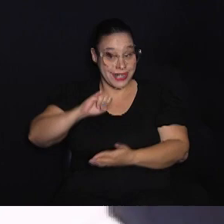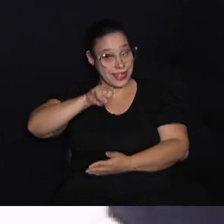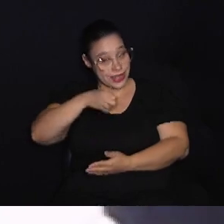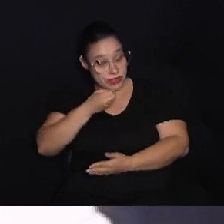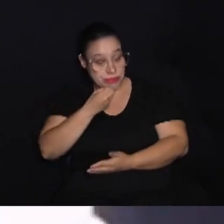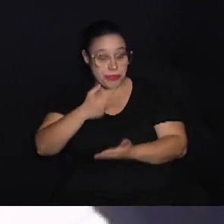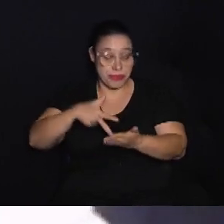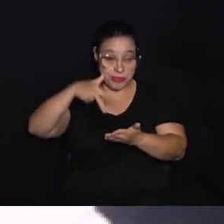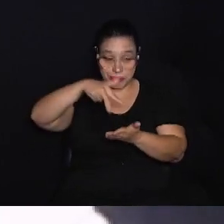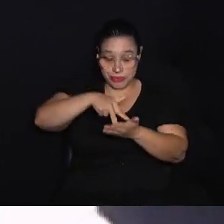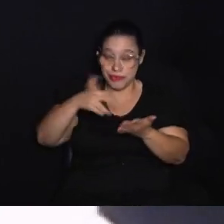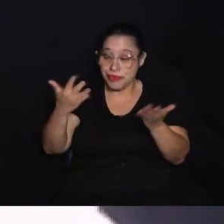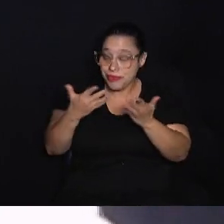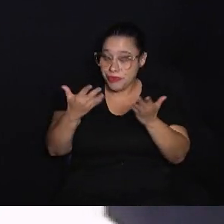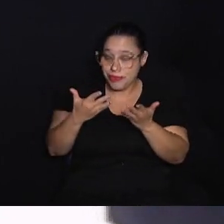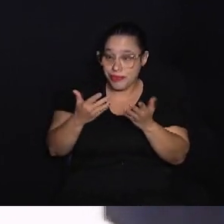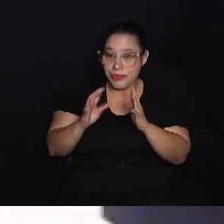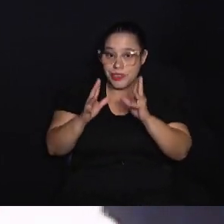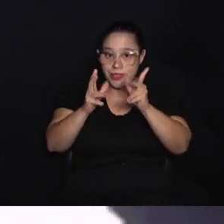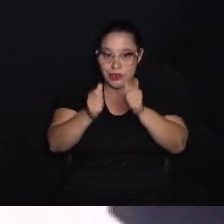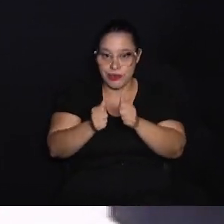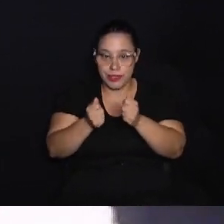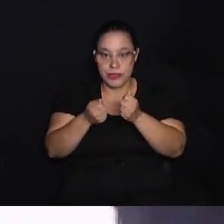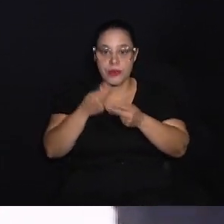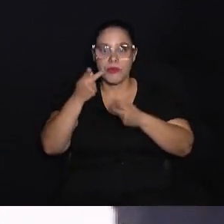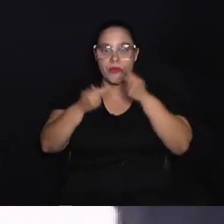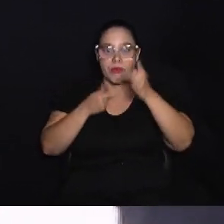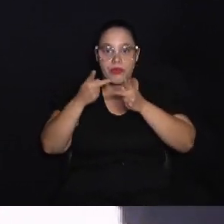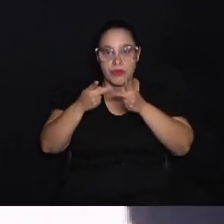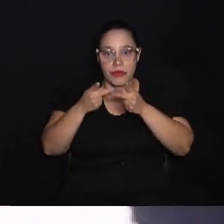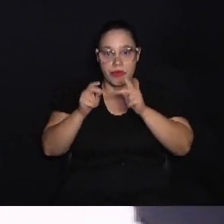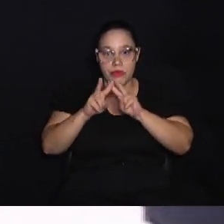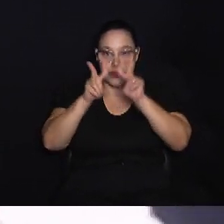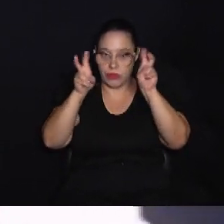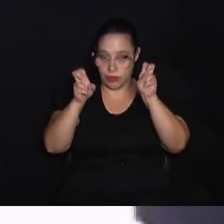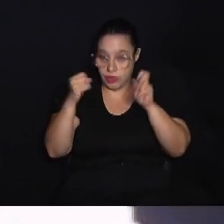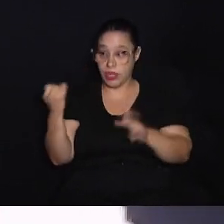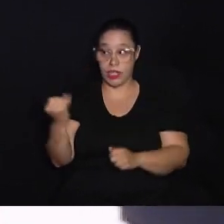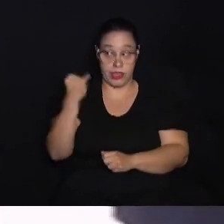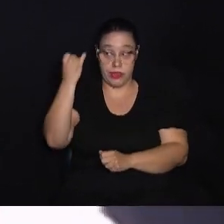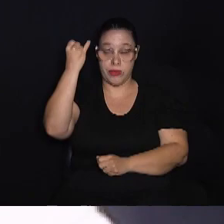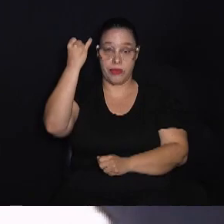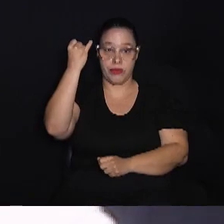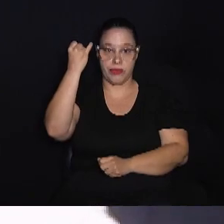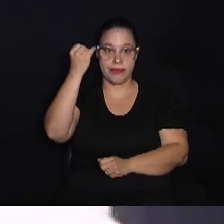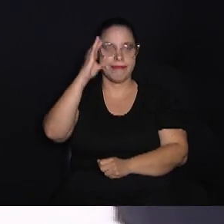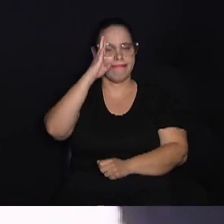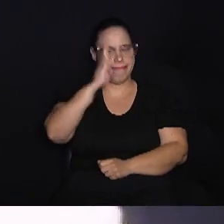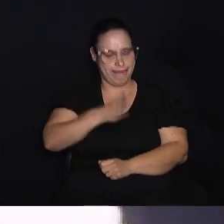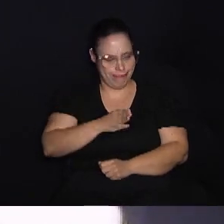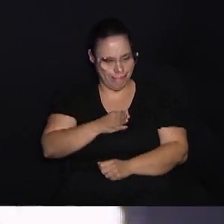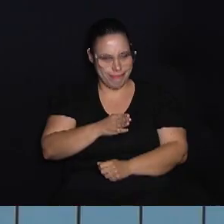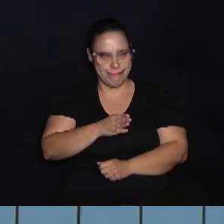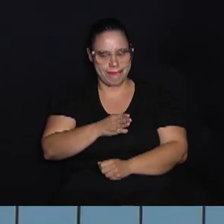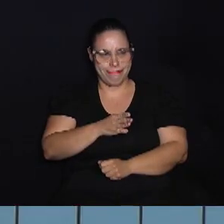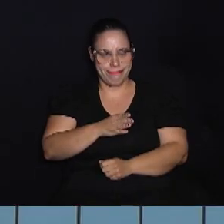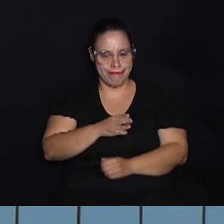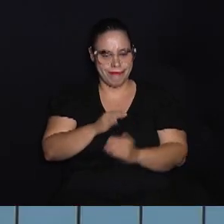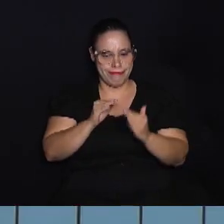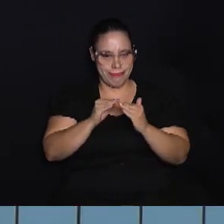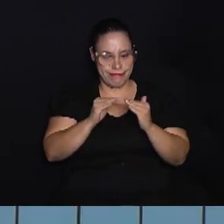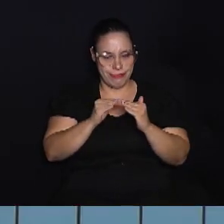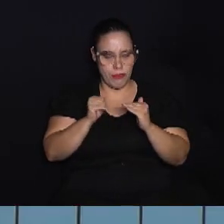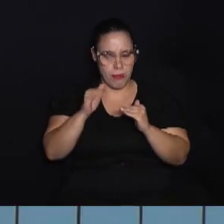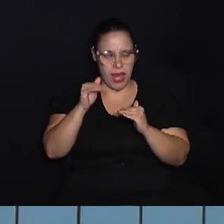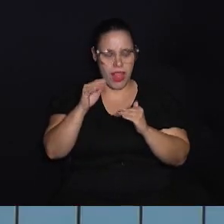a vocês pela oportunidade de estar aqui hoje com todo mundo para poder falar sobre esse tema tão importante. Com certeza, né?